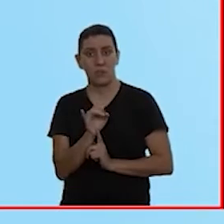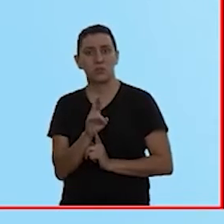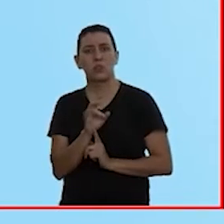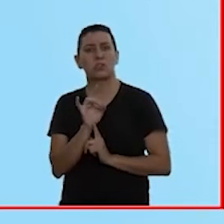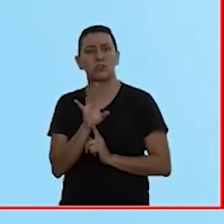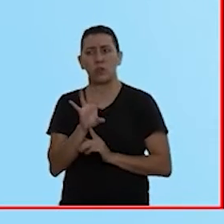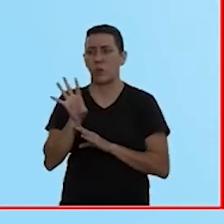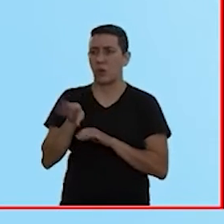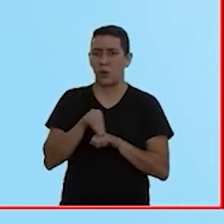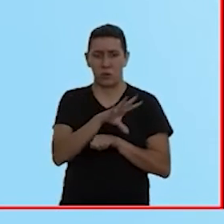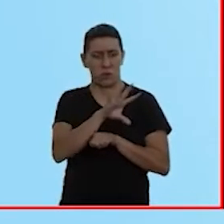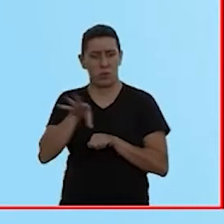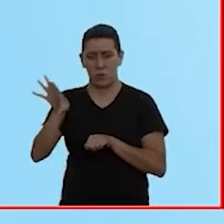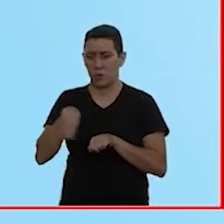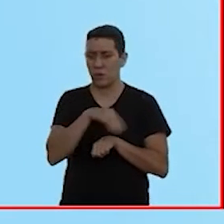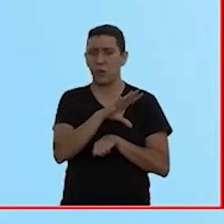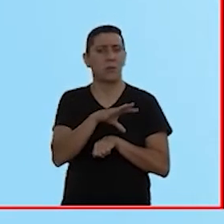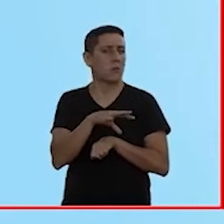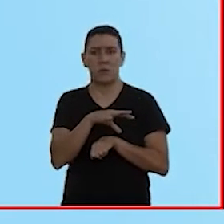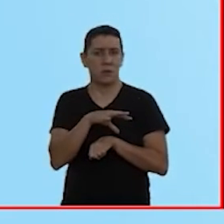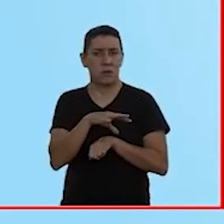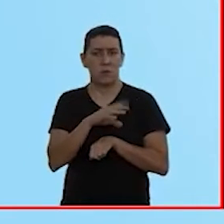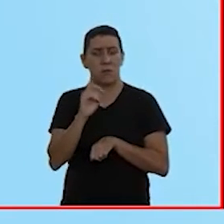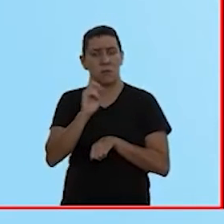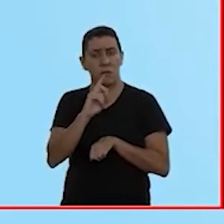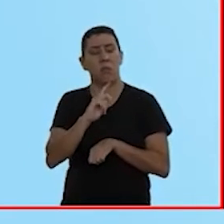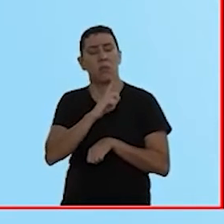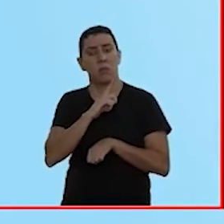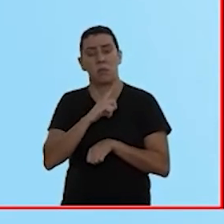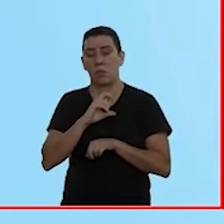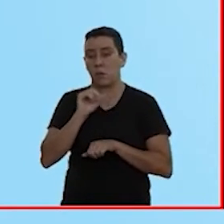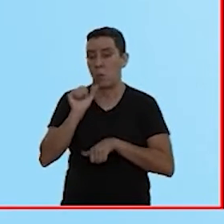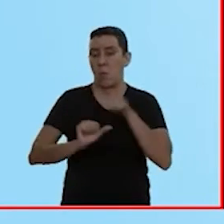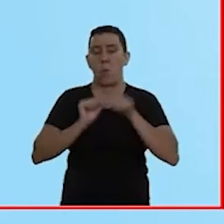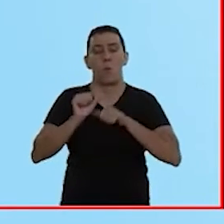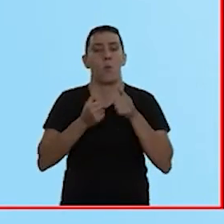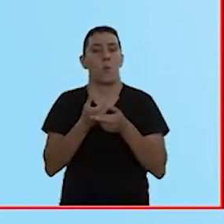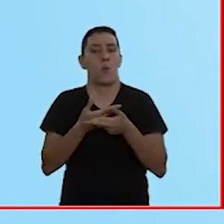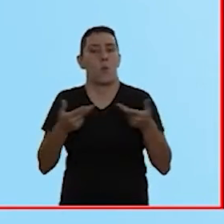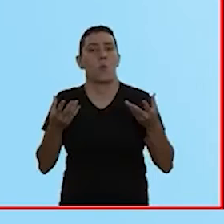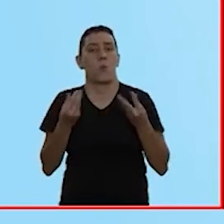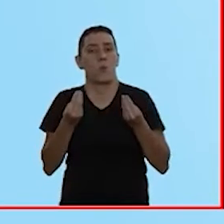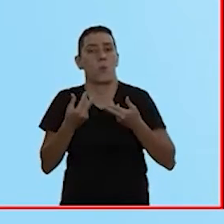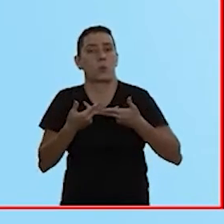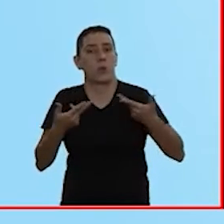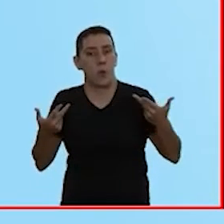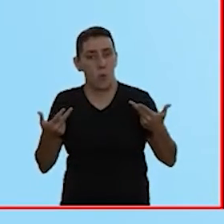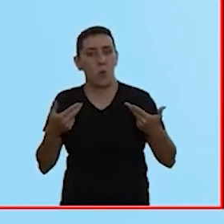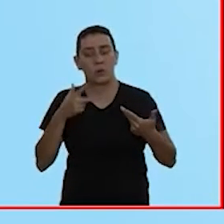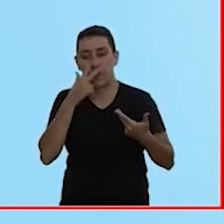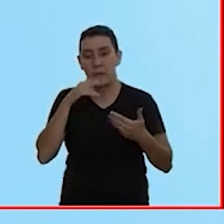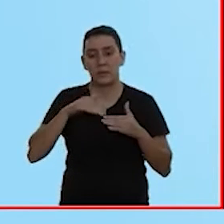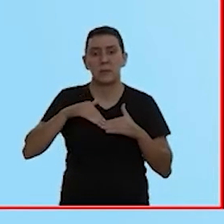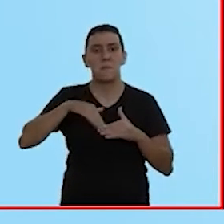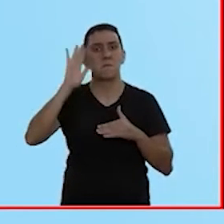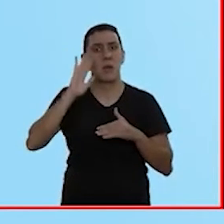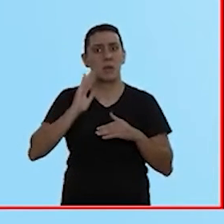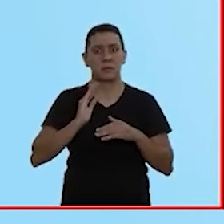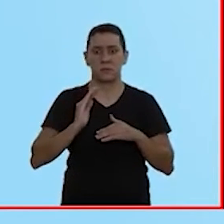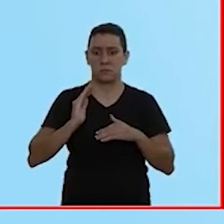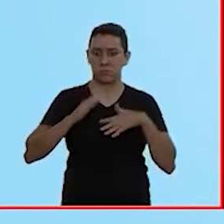papel apenas de conversão né de corrente contínua ou corrente alternada e atualmente os inversores estão tendo um papel muito mais